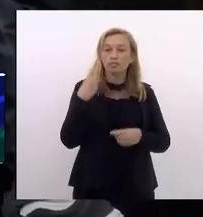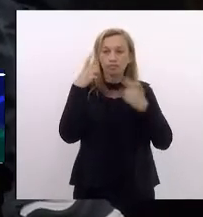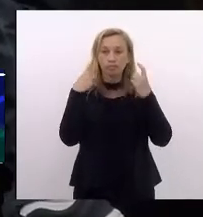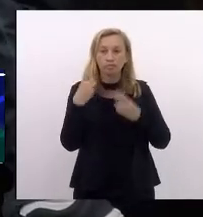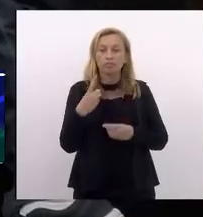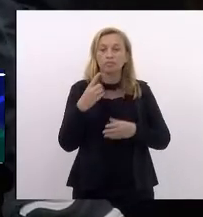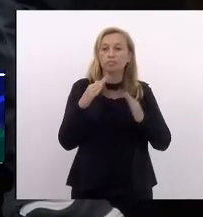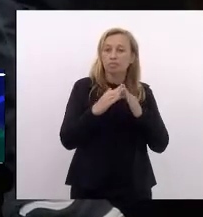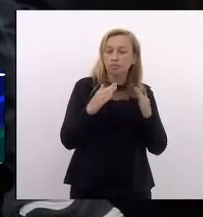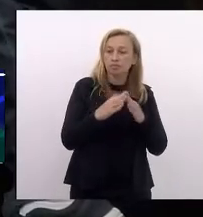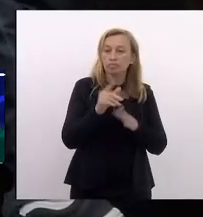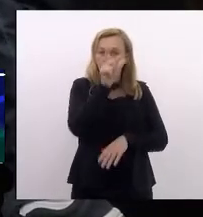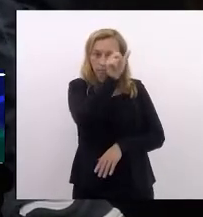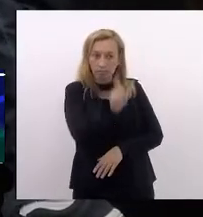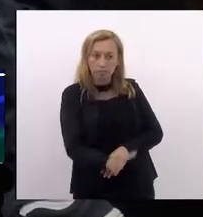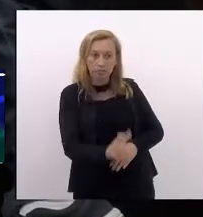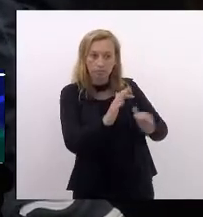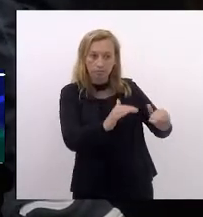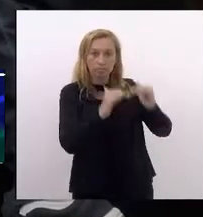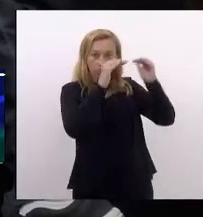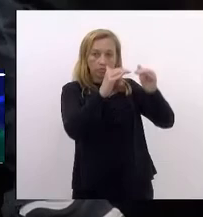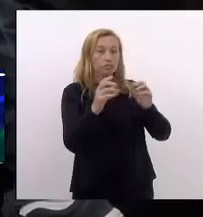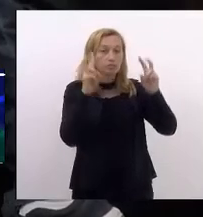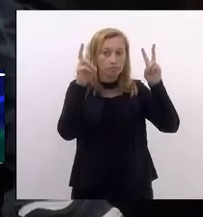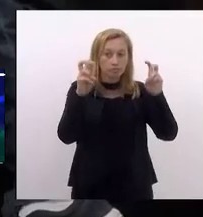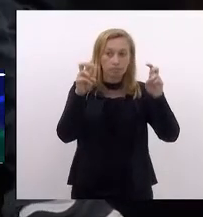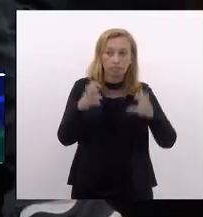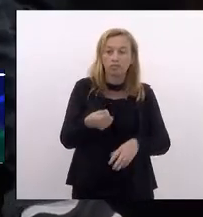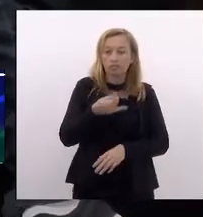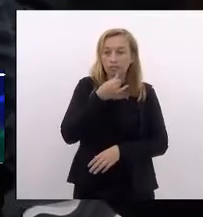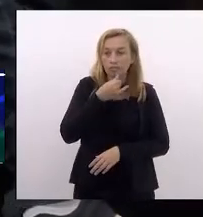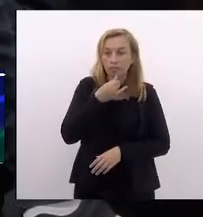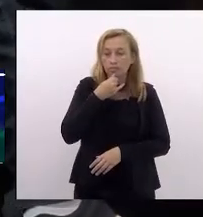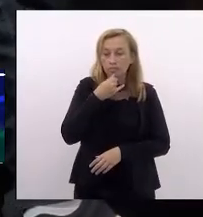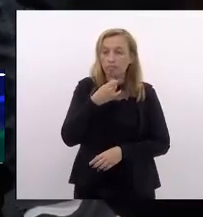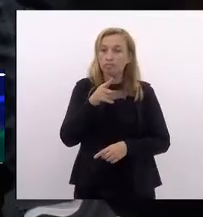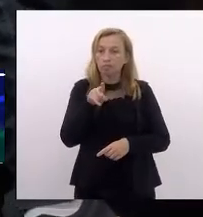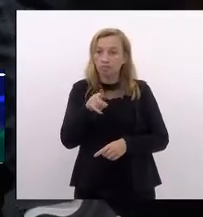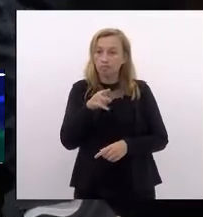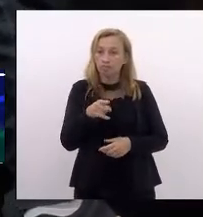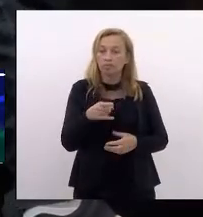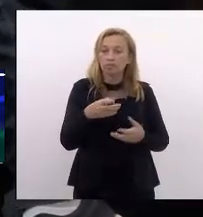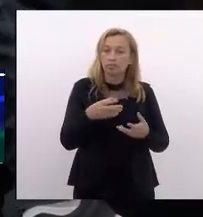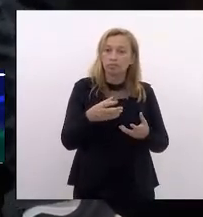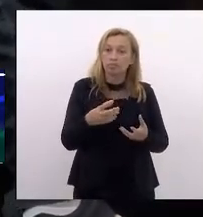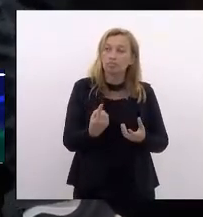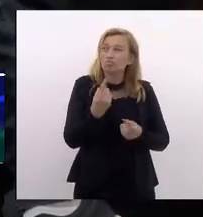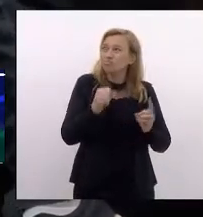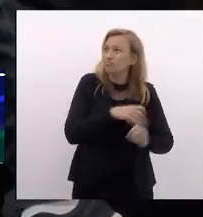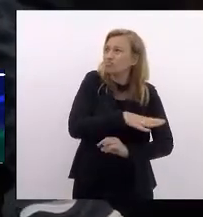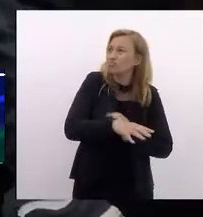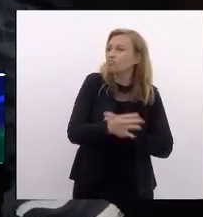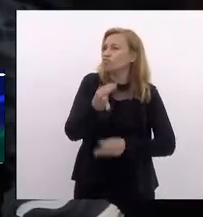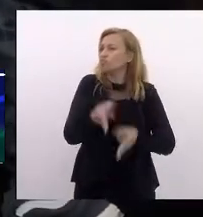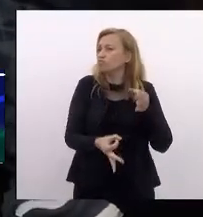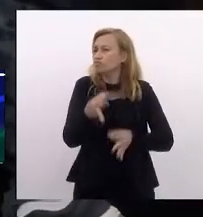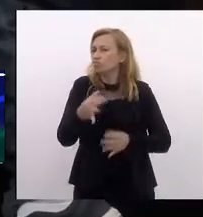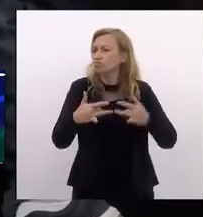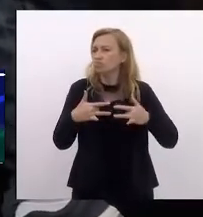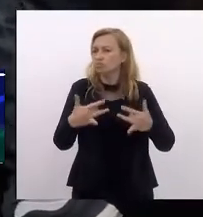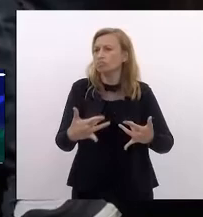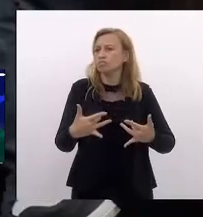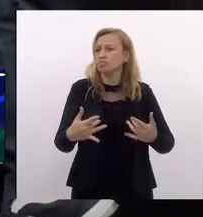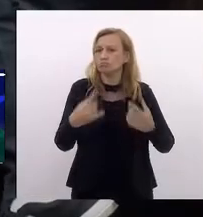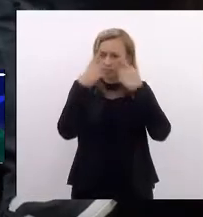figura de vossa excelência nesse tema que aflige tanto aqueles que pretendem uma sociedade justa solidária